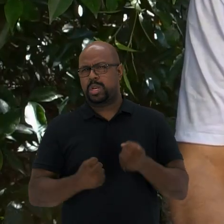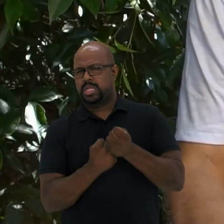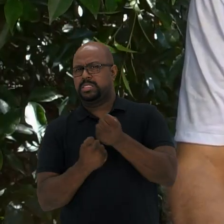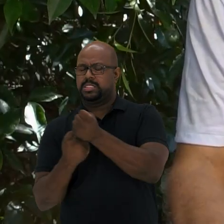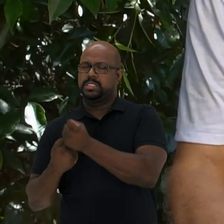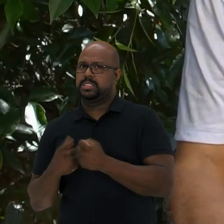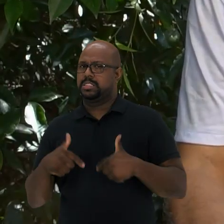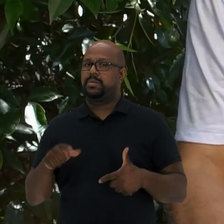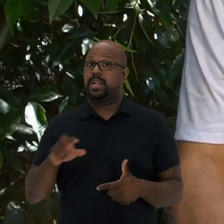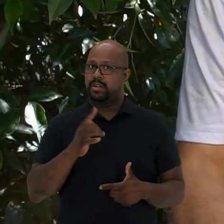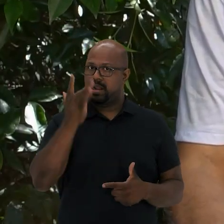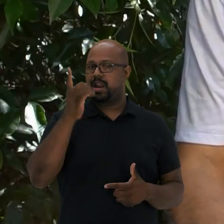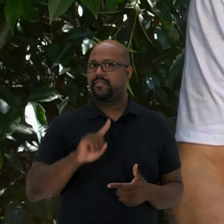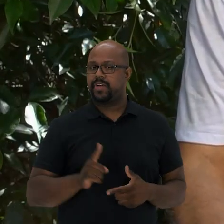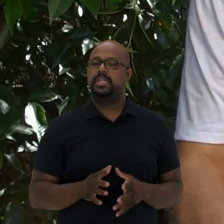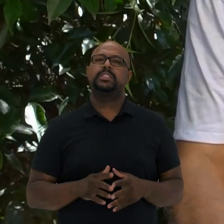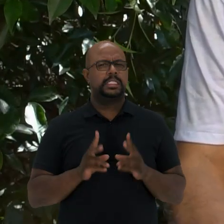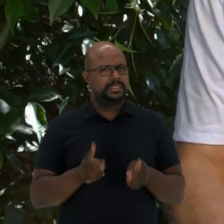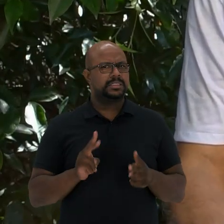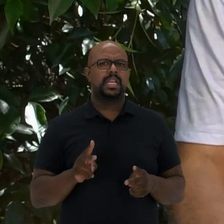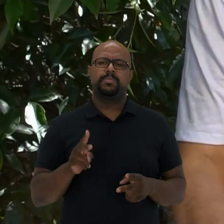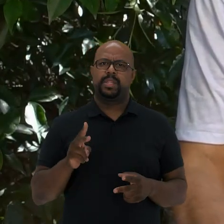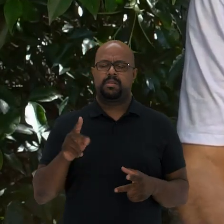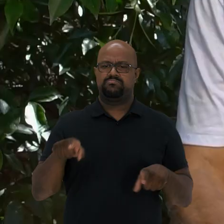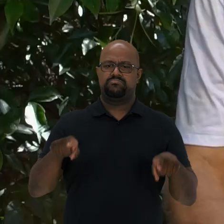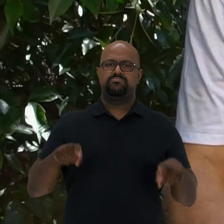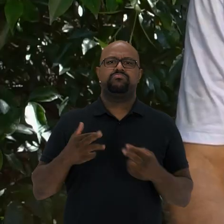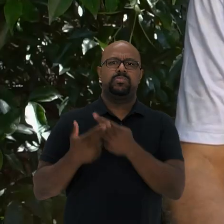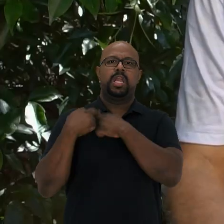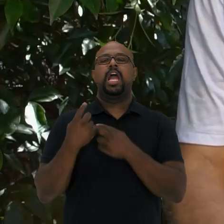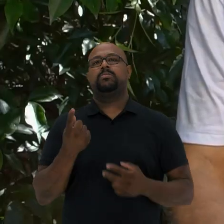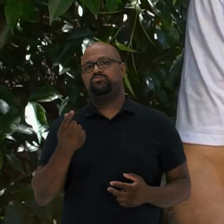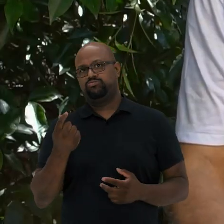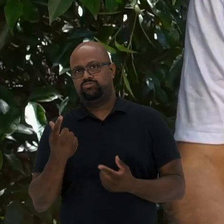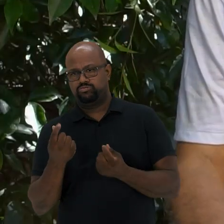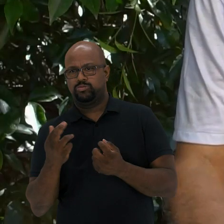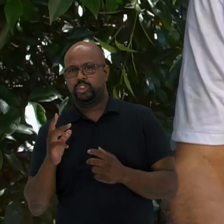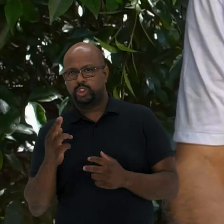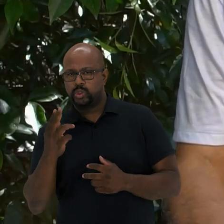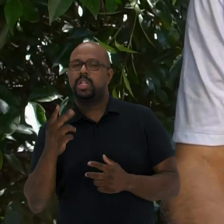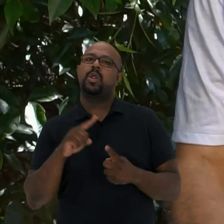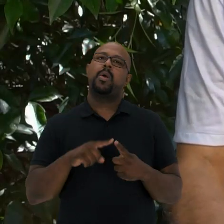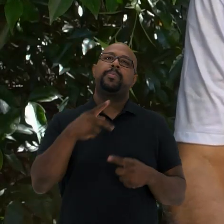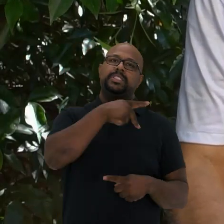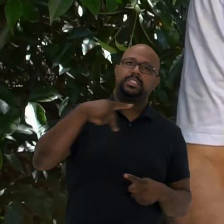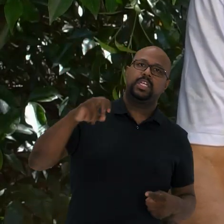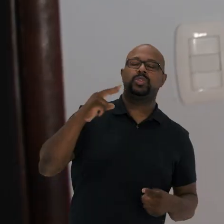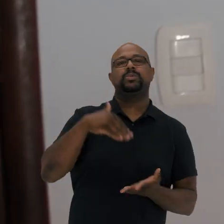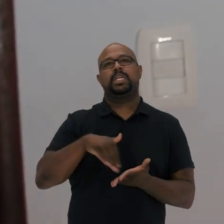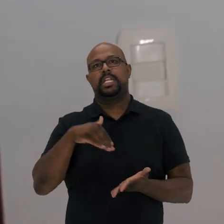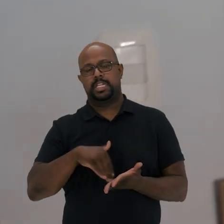ele tinha, né? Não era fácil, né? E ele sempre, os cargos dele era tesoureiro, ou presidente ou